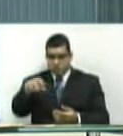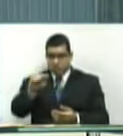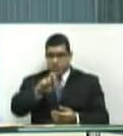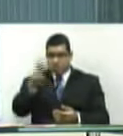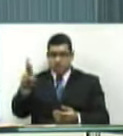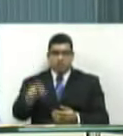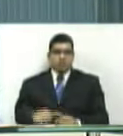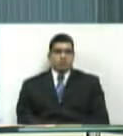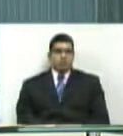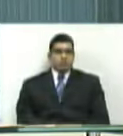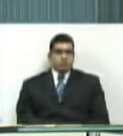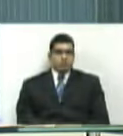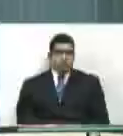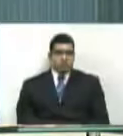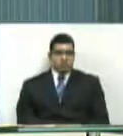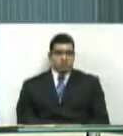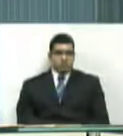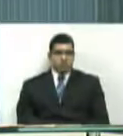cofre do Estado.